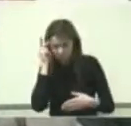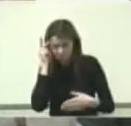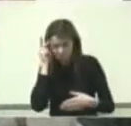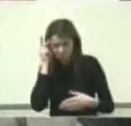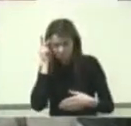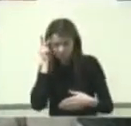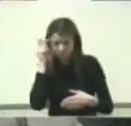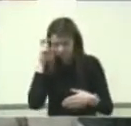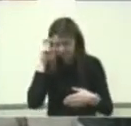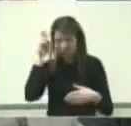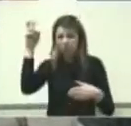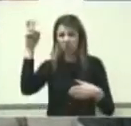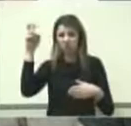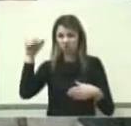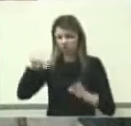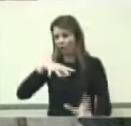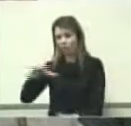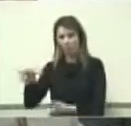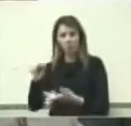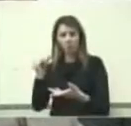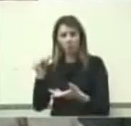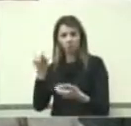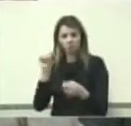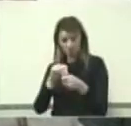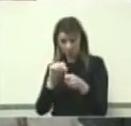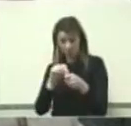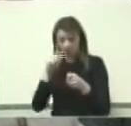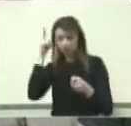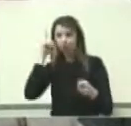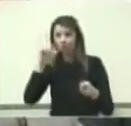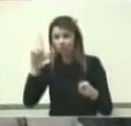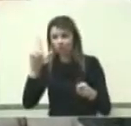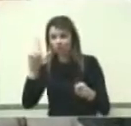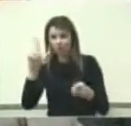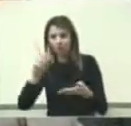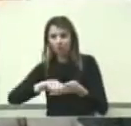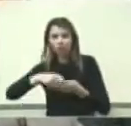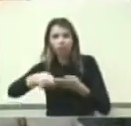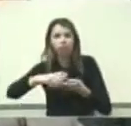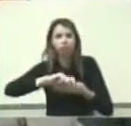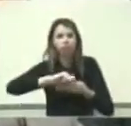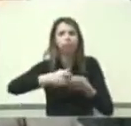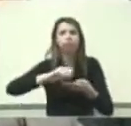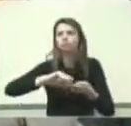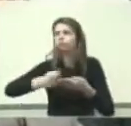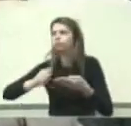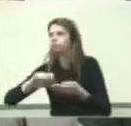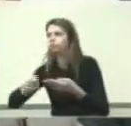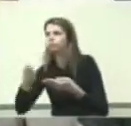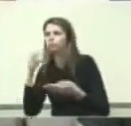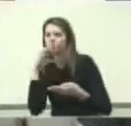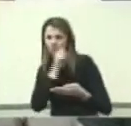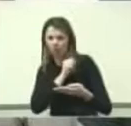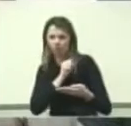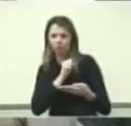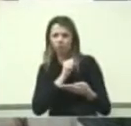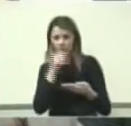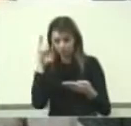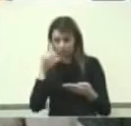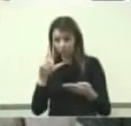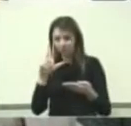alguma inteligência no mundo que conseguiu multiplicar pães e peixes